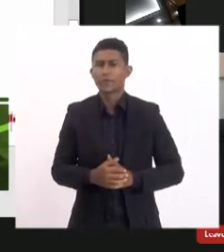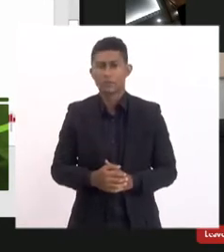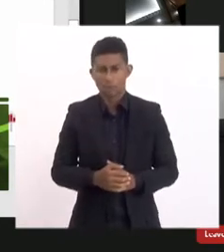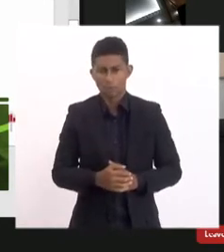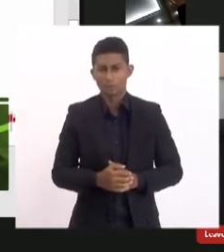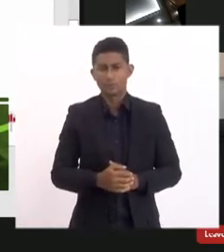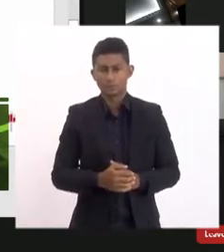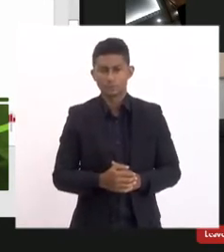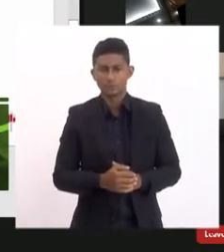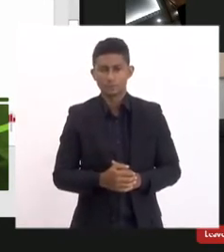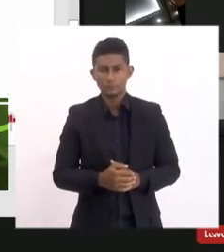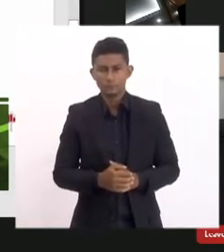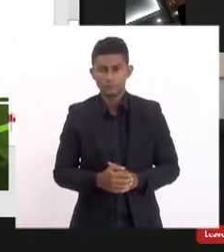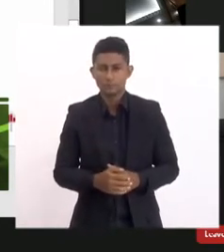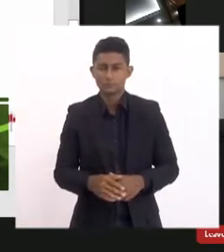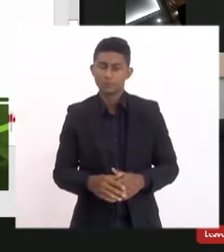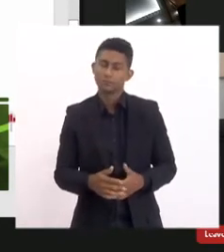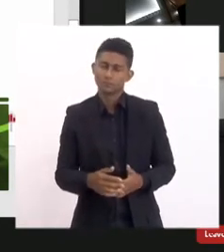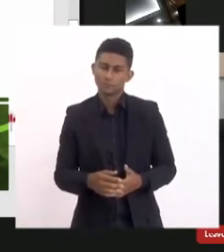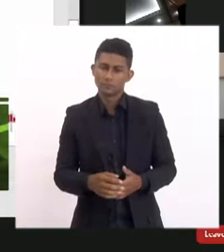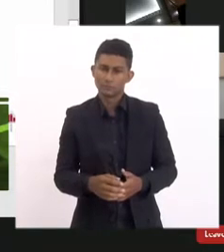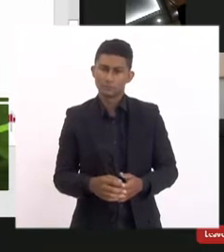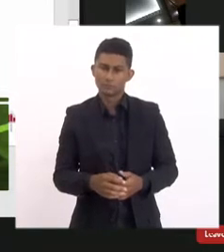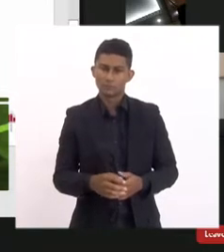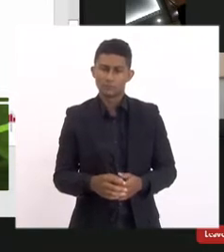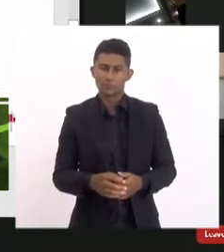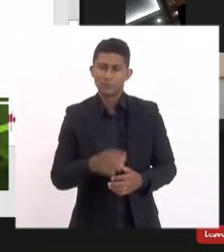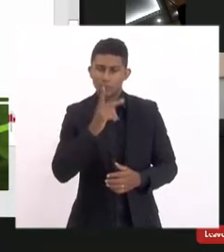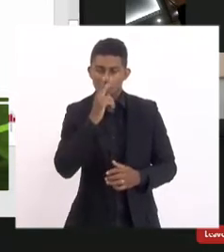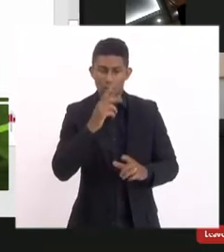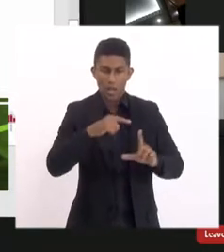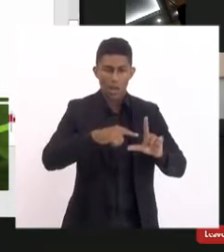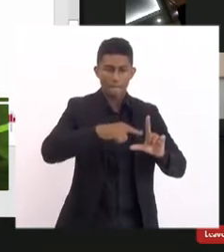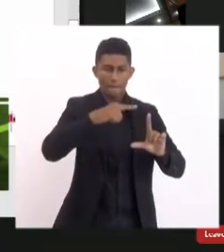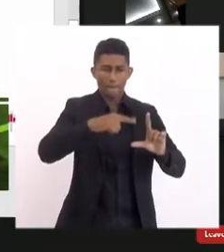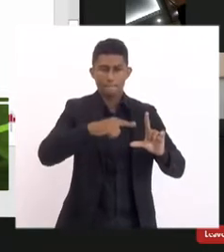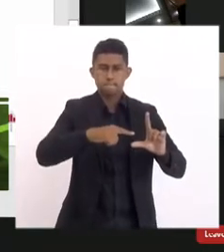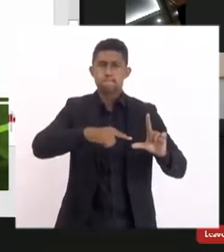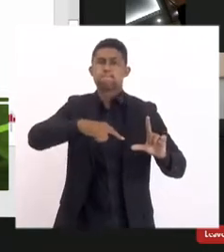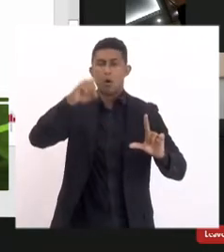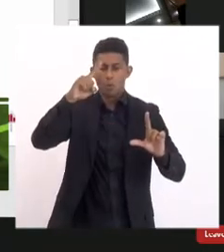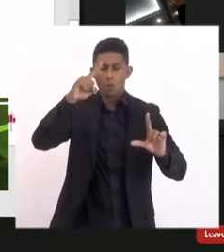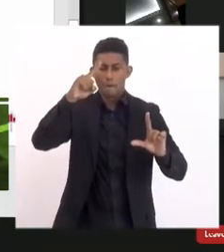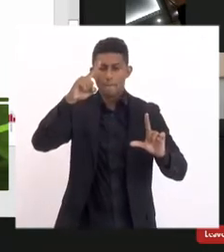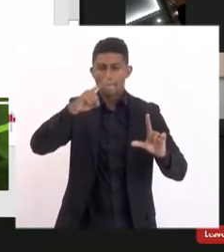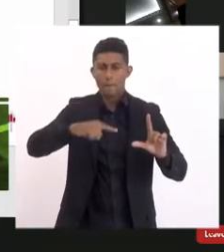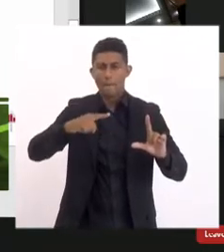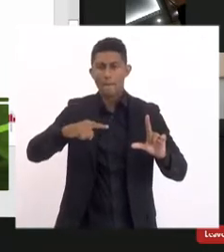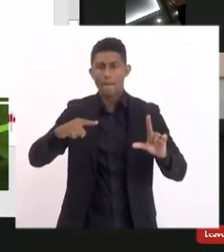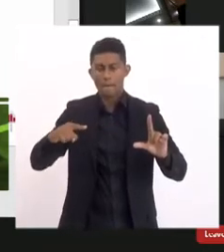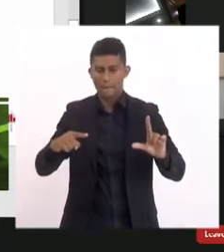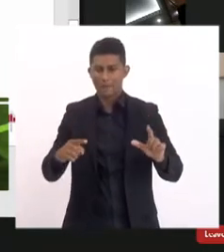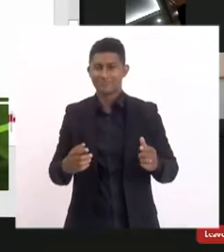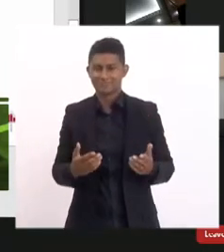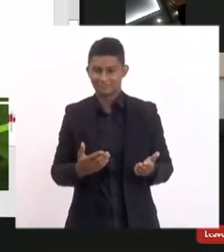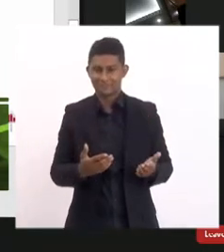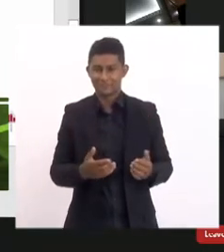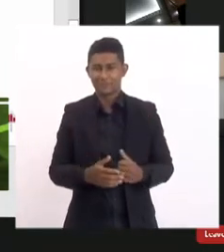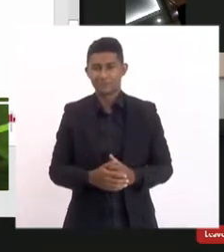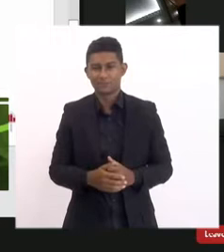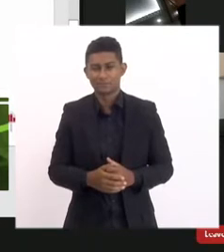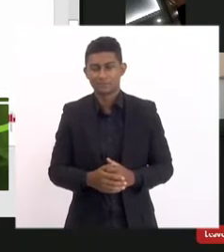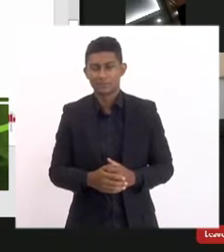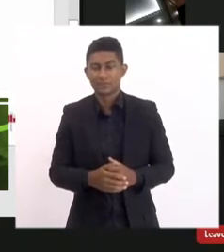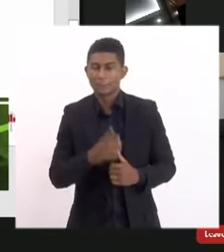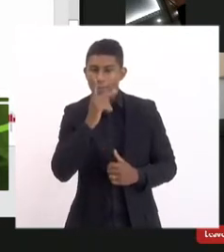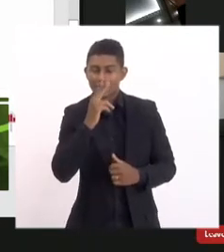essas arboviroses ou com doenças que têm esses picos, né, muito pontiagudos, essas alças muito íngremes, que ao mesmo tempo que